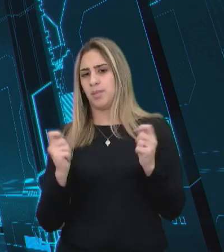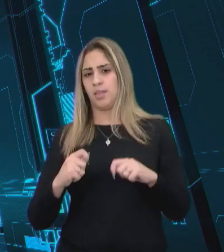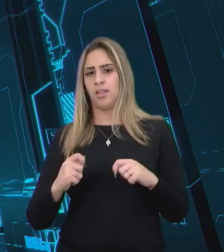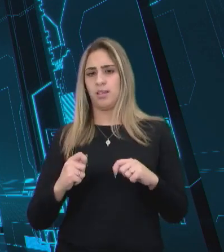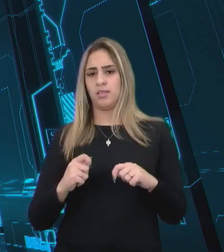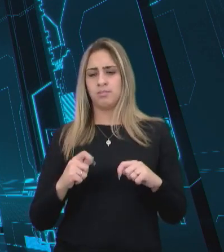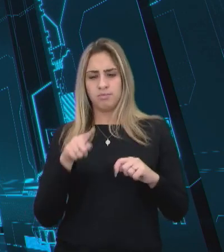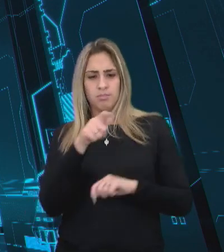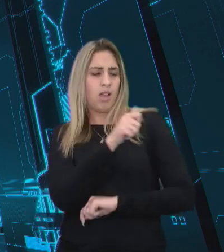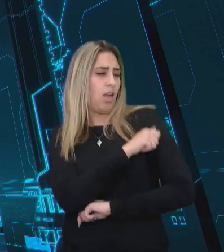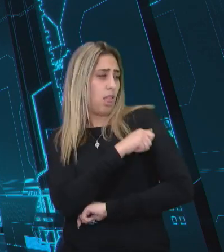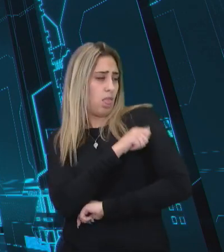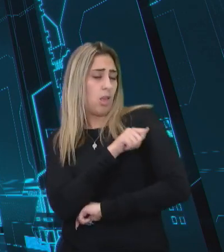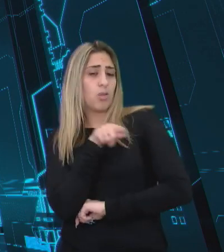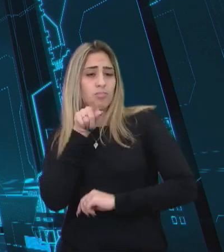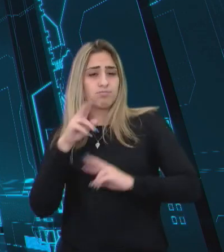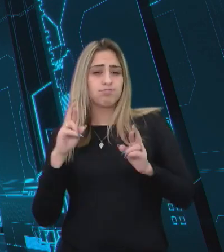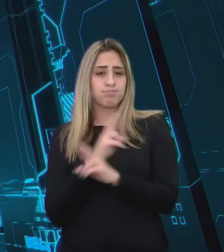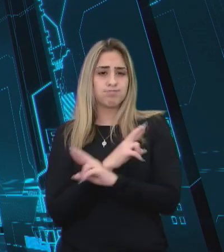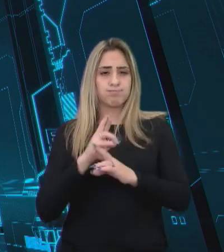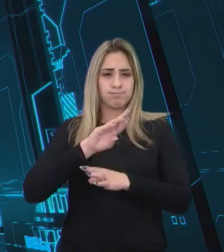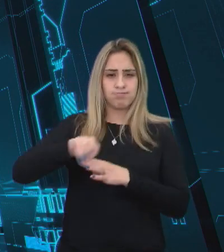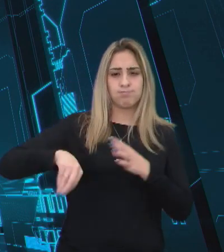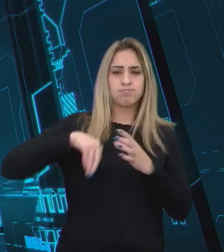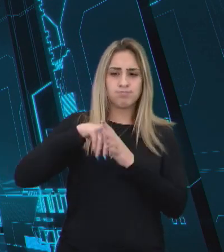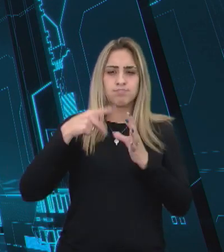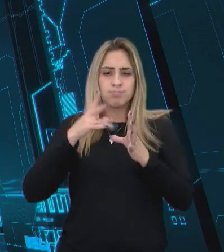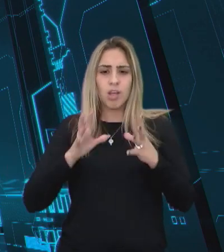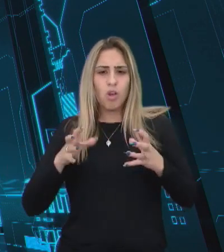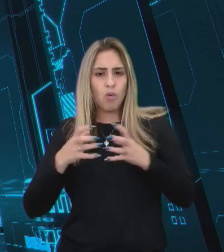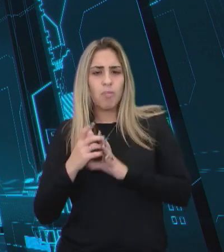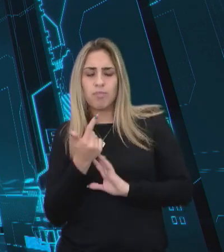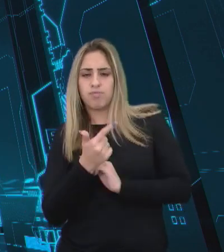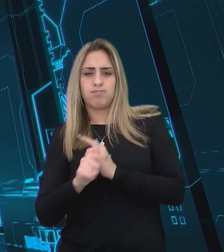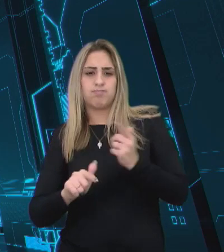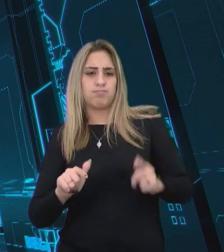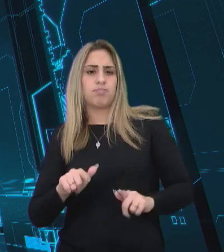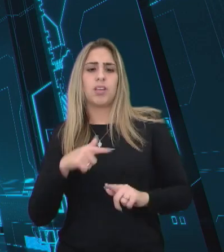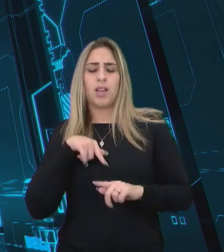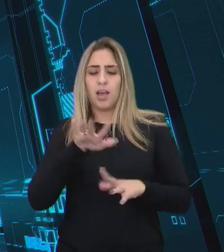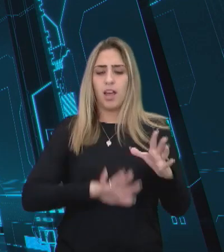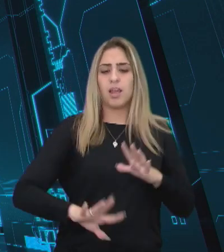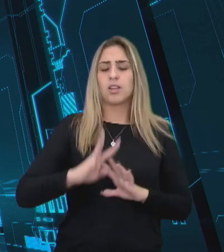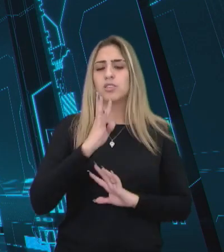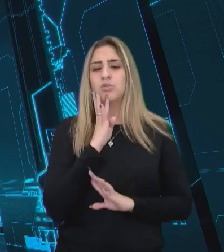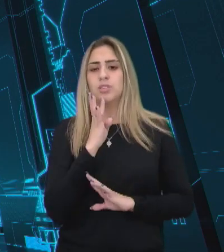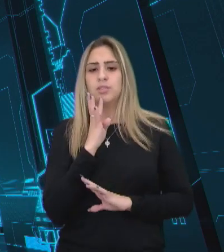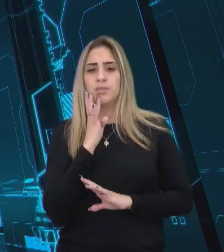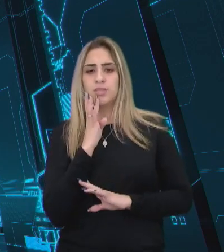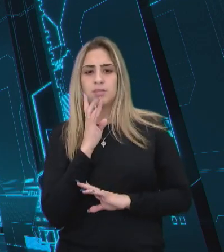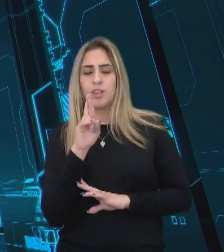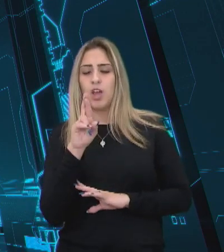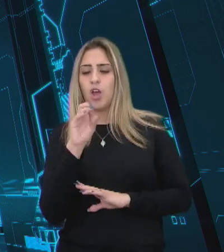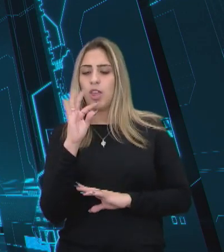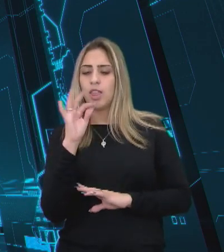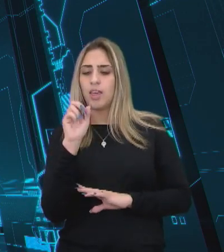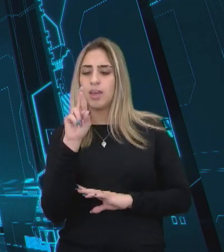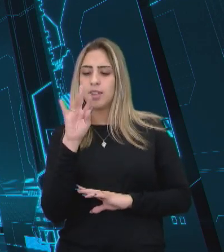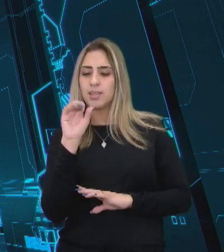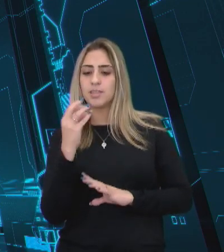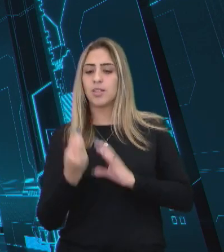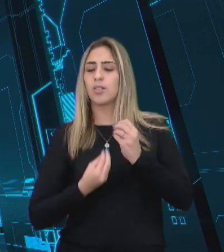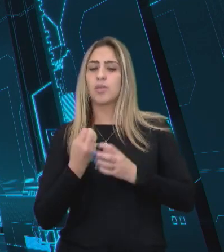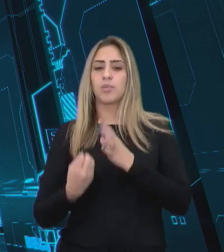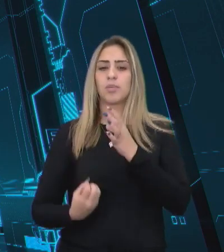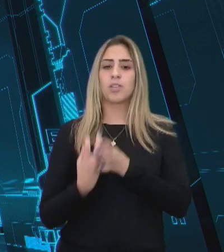que um estudante ele se relacione dentro do seu grupo ou mais com essa área de conhecimento, o roteirista, como criar,